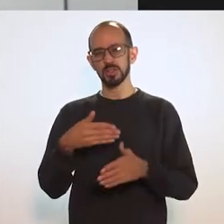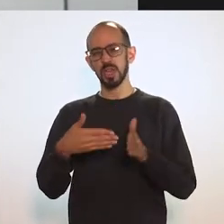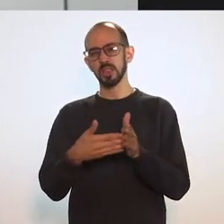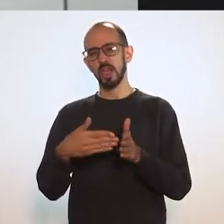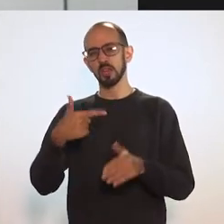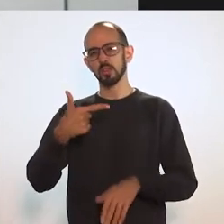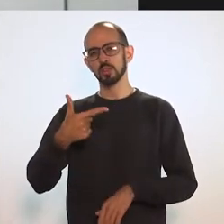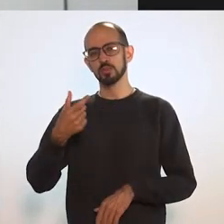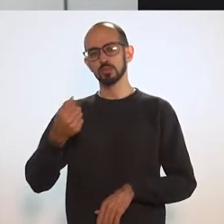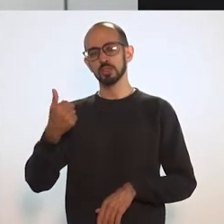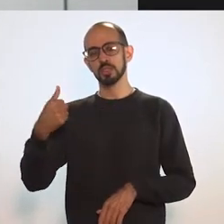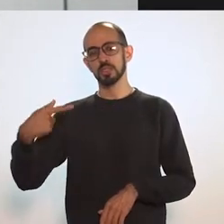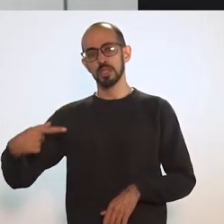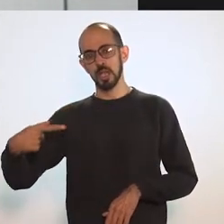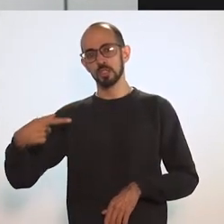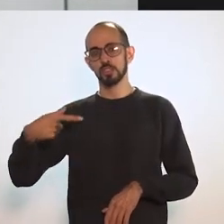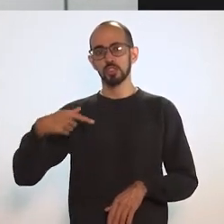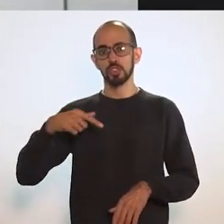2017, não